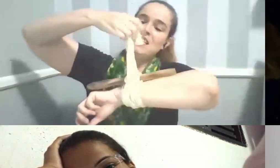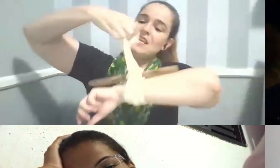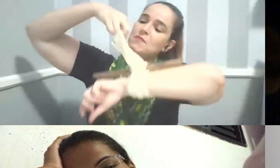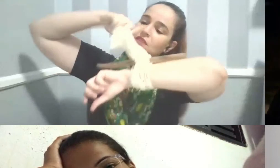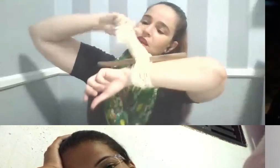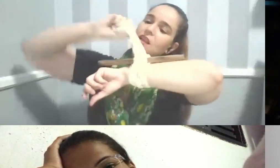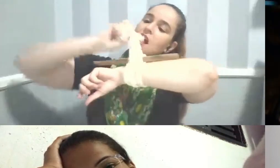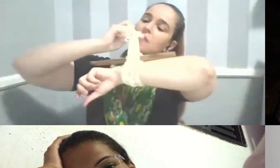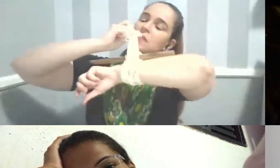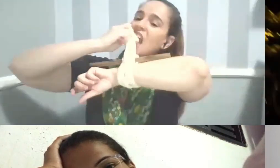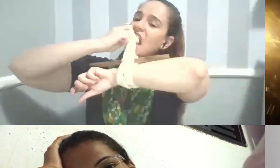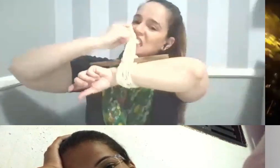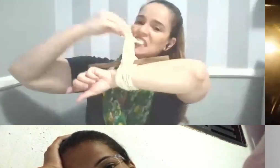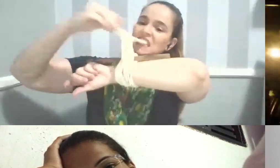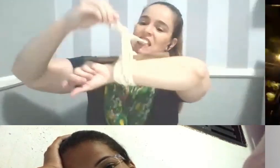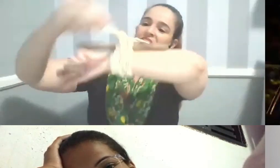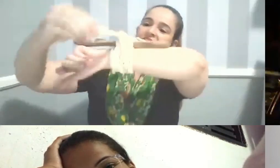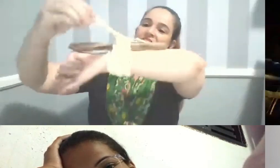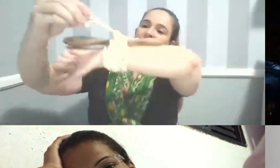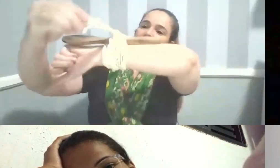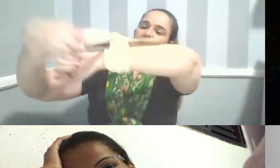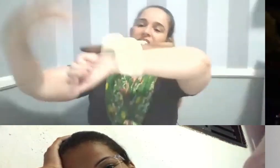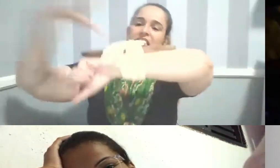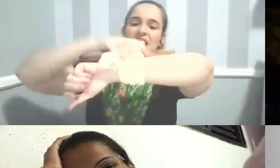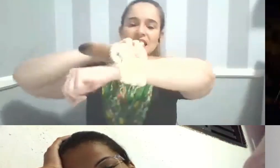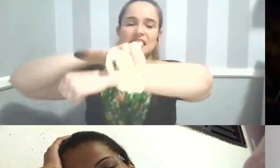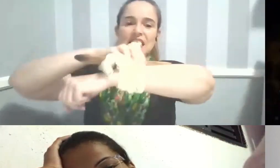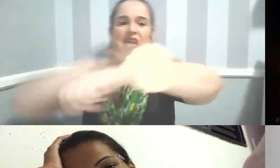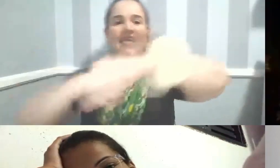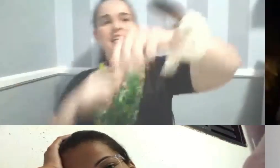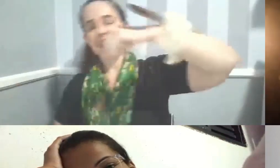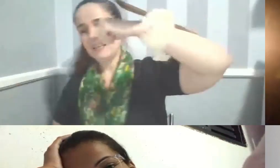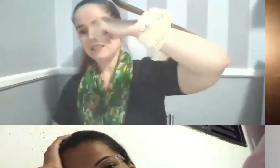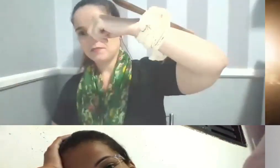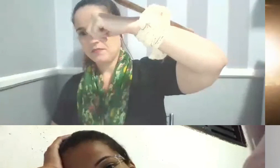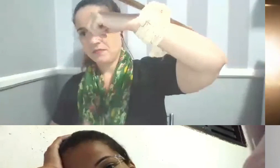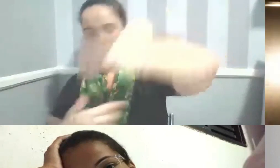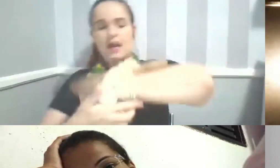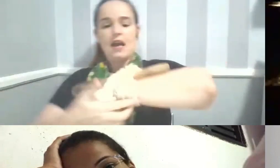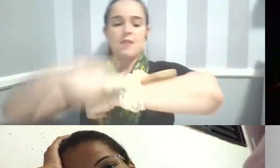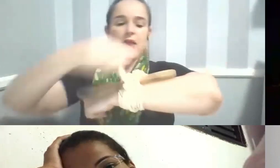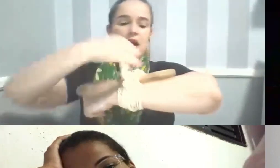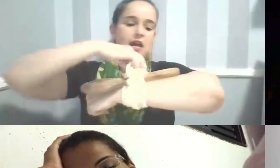A gente se vira aqui, minha filha. Pensando que é. Ó. E